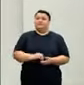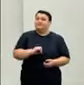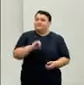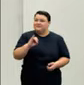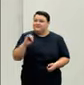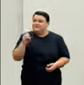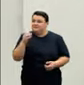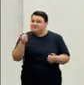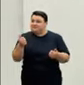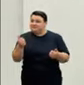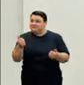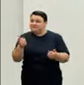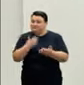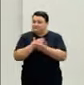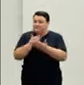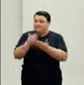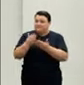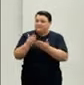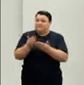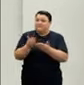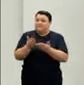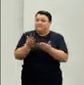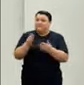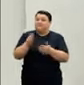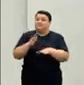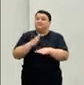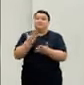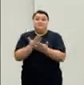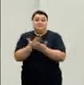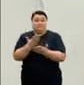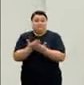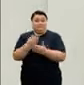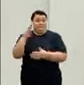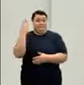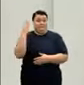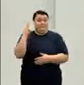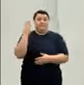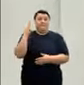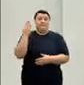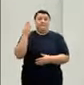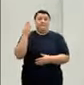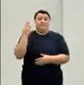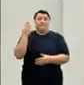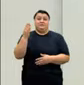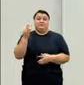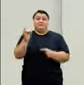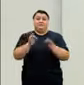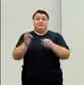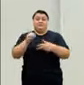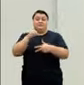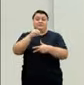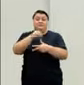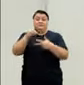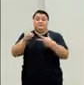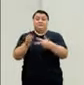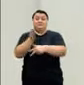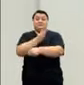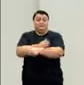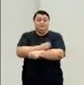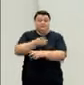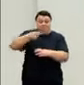Olá pessoal, estamos começando nesse momento mais uma aula de Biologia no programa Pré-ENEM